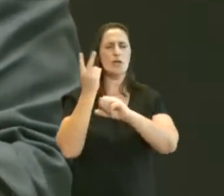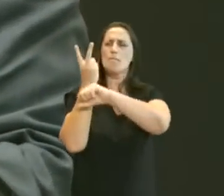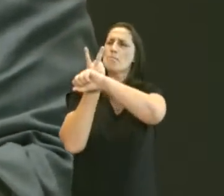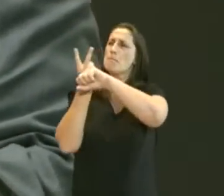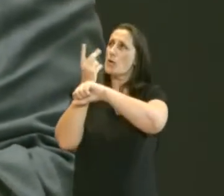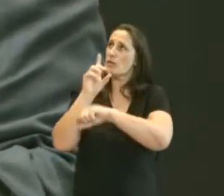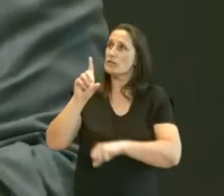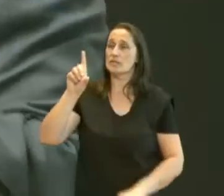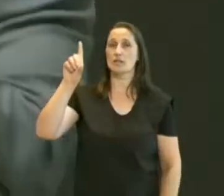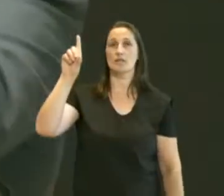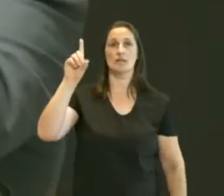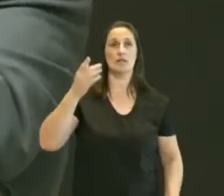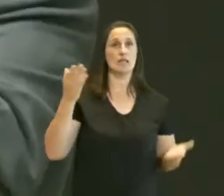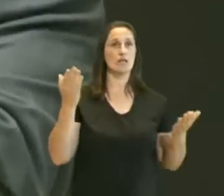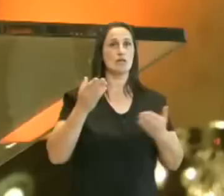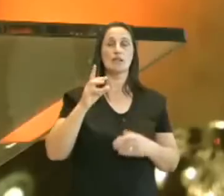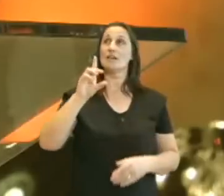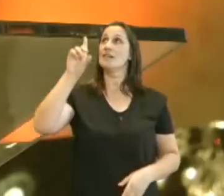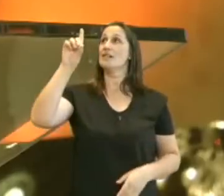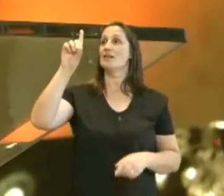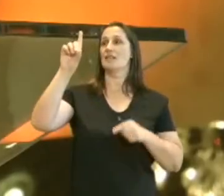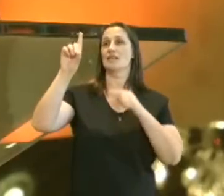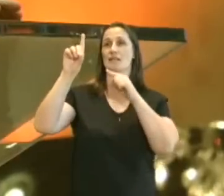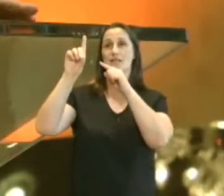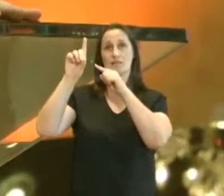agora. Ele quer falar com você.